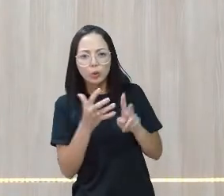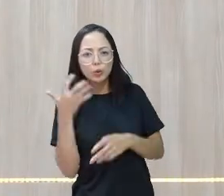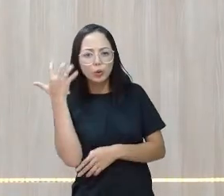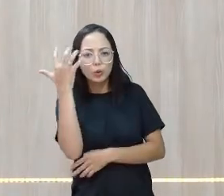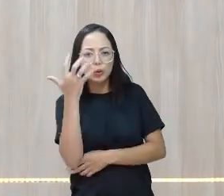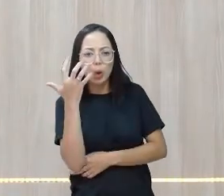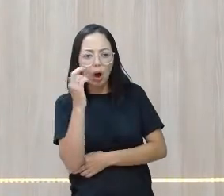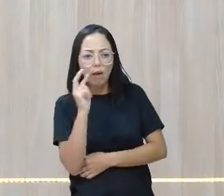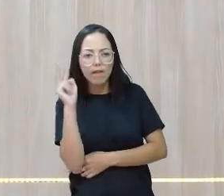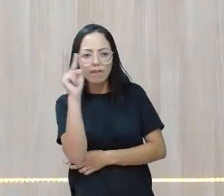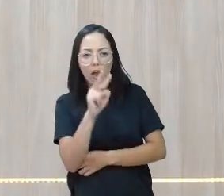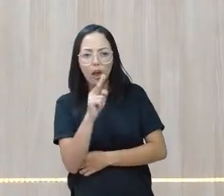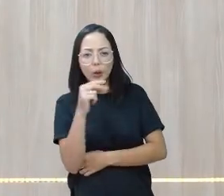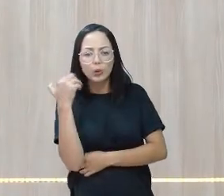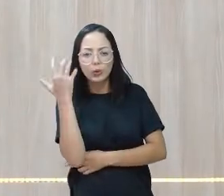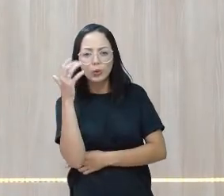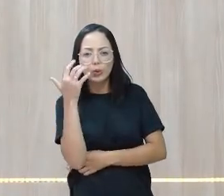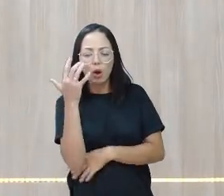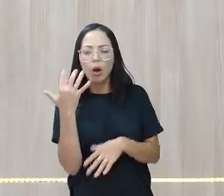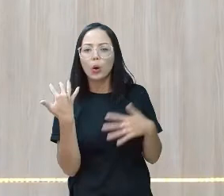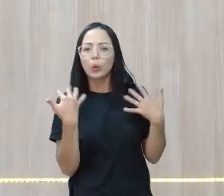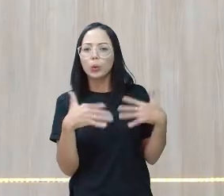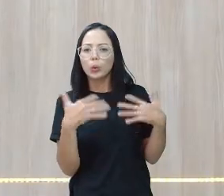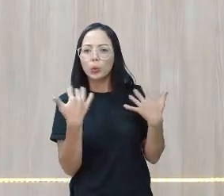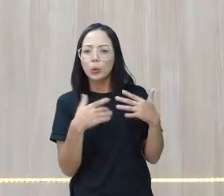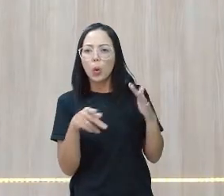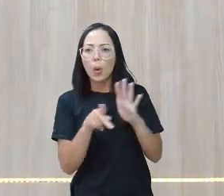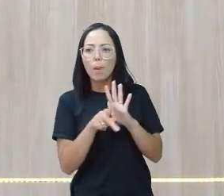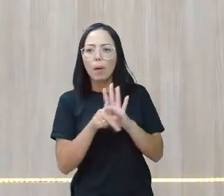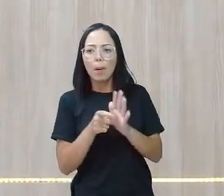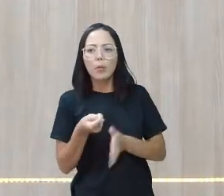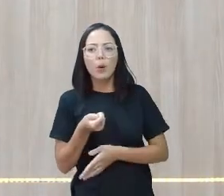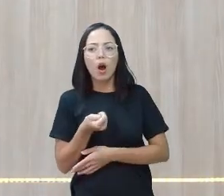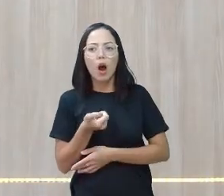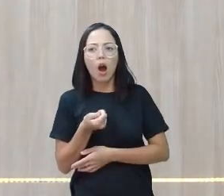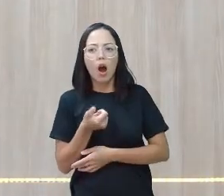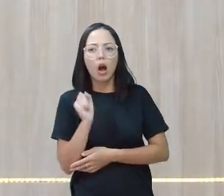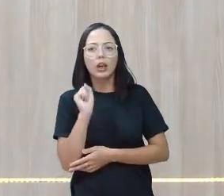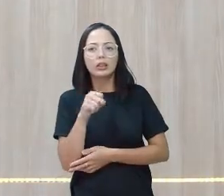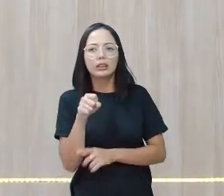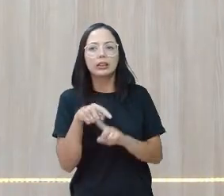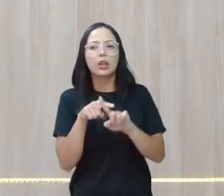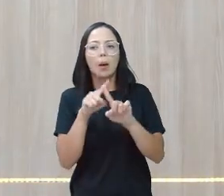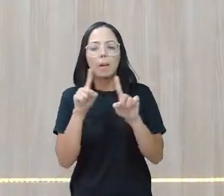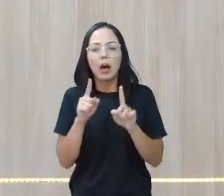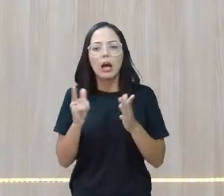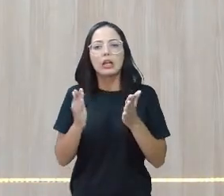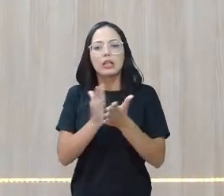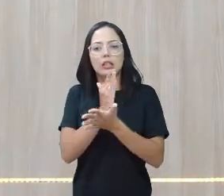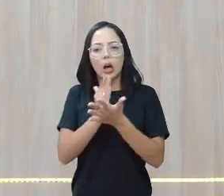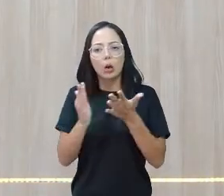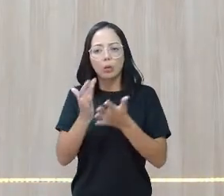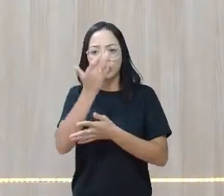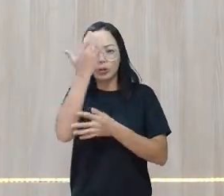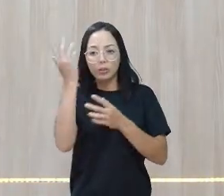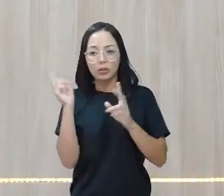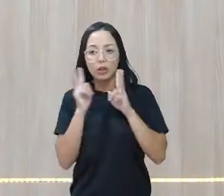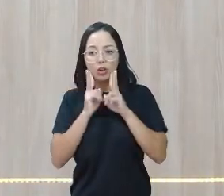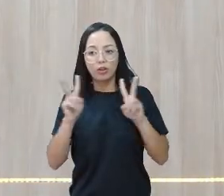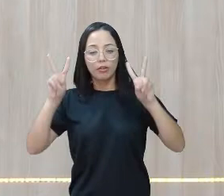som? Isso é uma condição rara, tá? Mas existem pessoas que têm